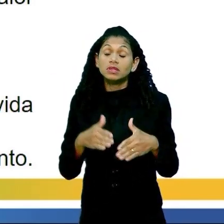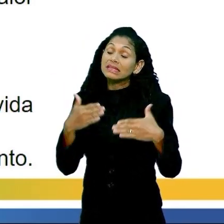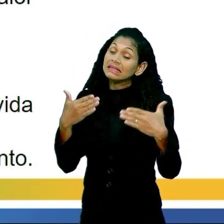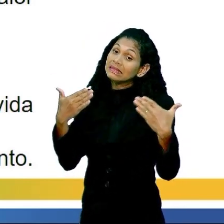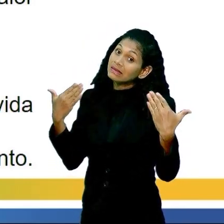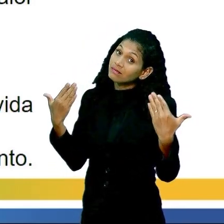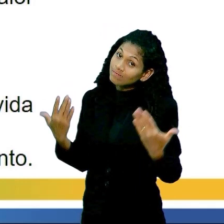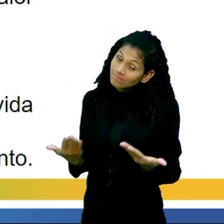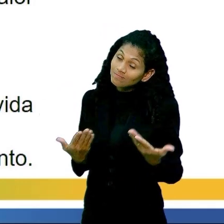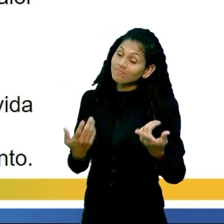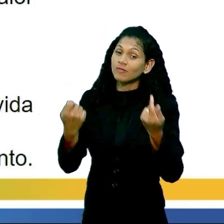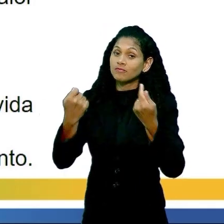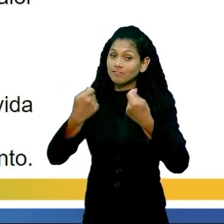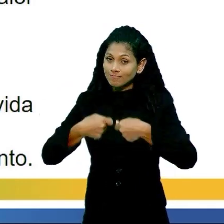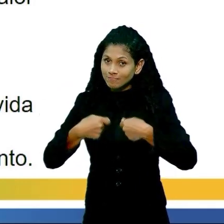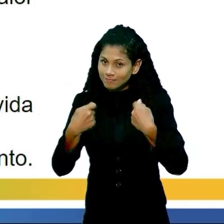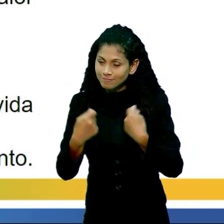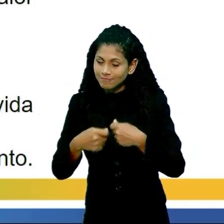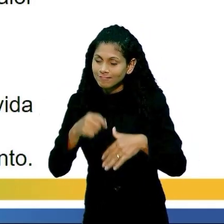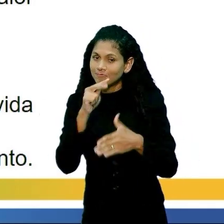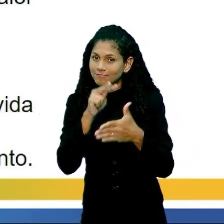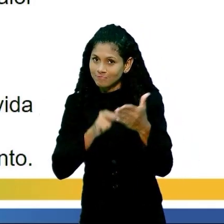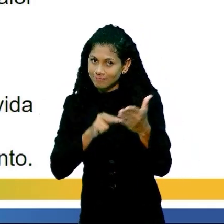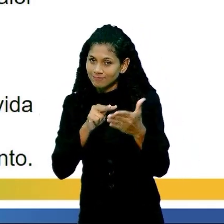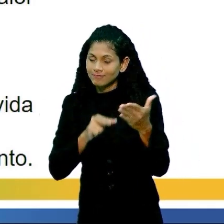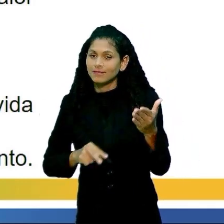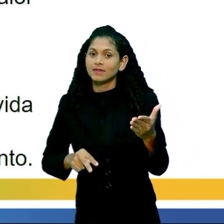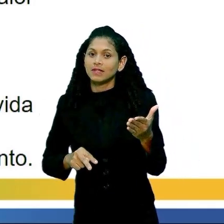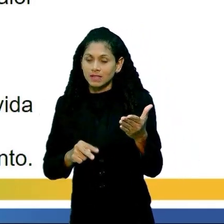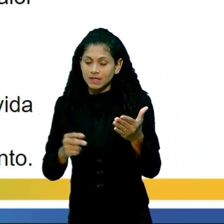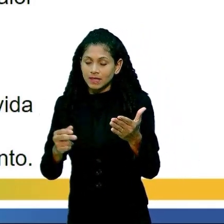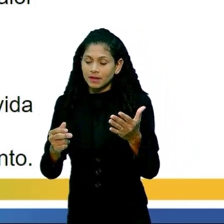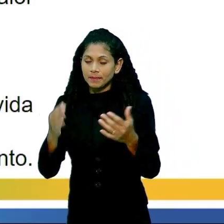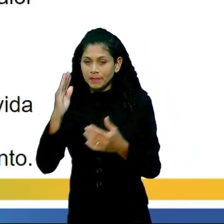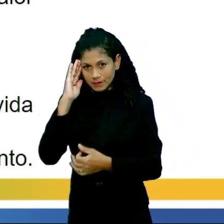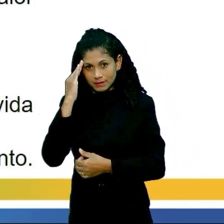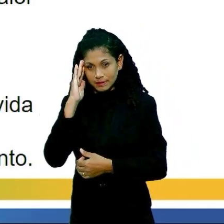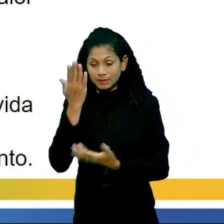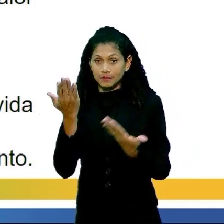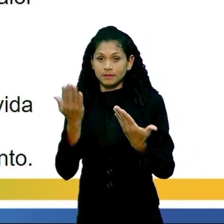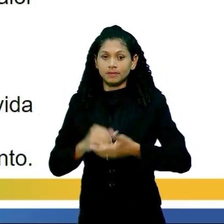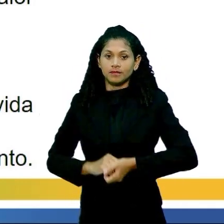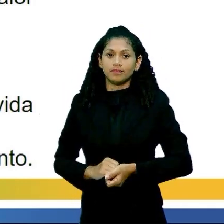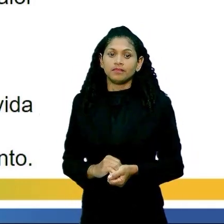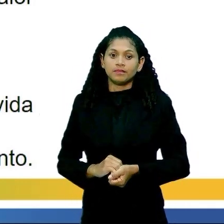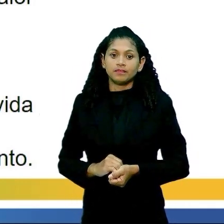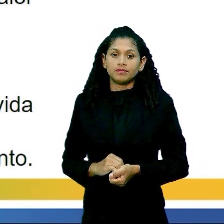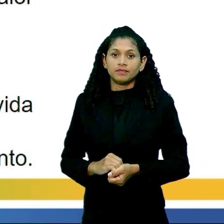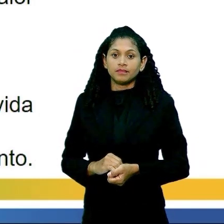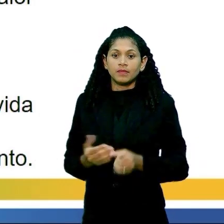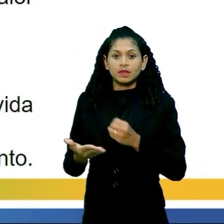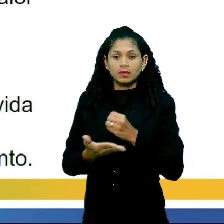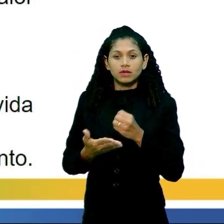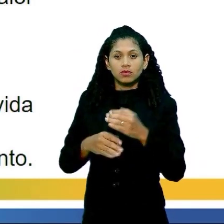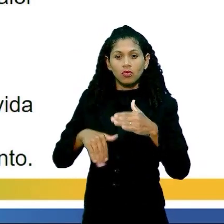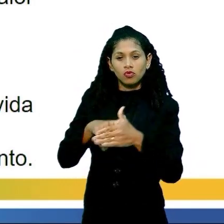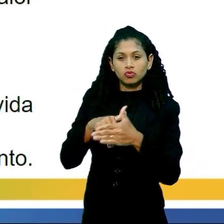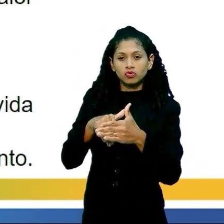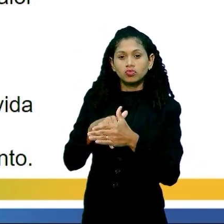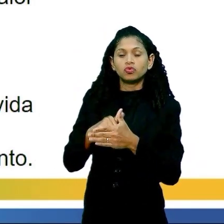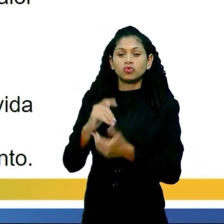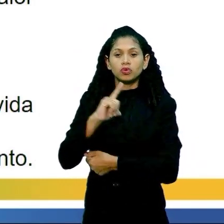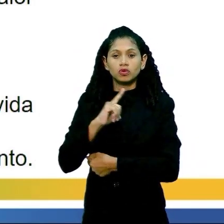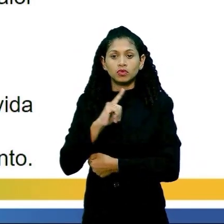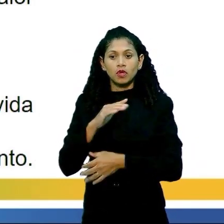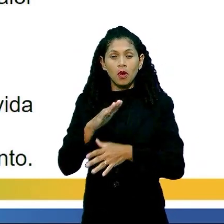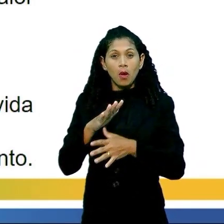da nossa cabeça, a gente não vai inventar, não vai pensar. Vai ter que buscar informação no texto, tá? O jogo comporta a possibilidade